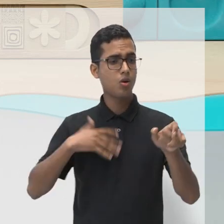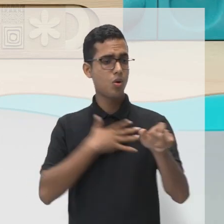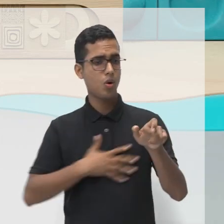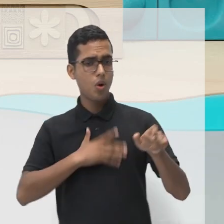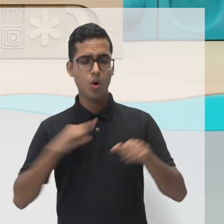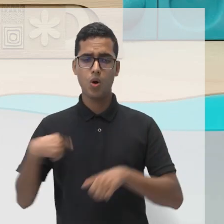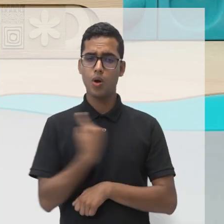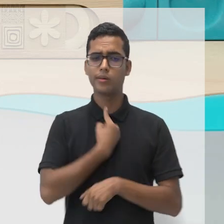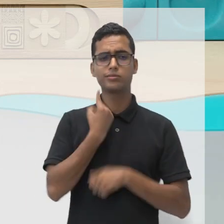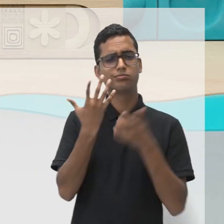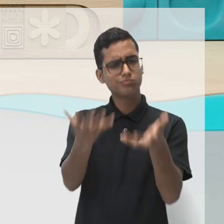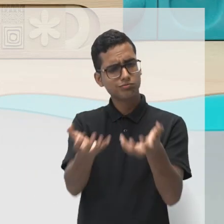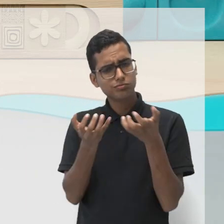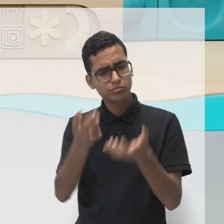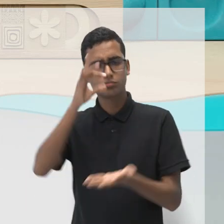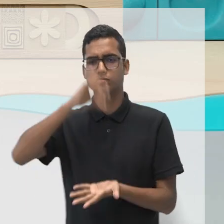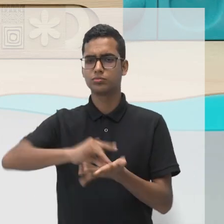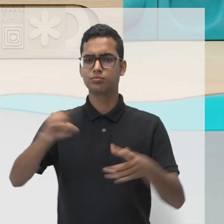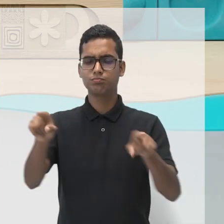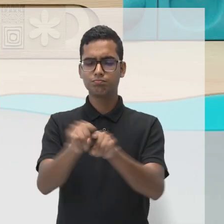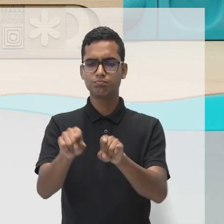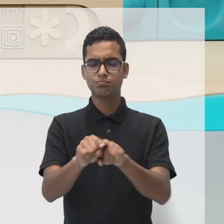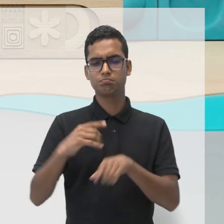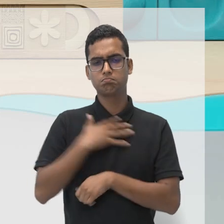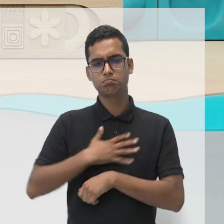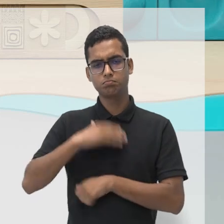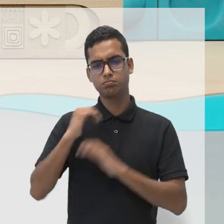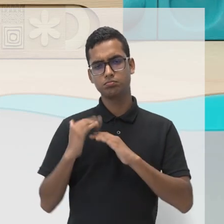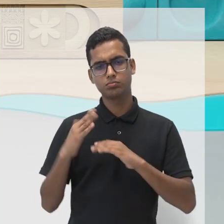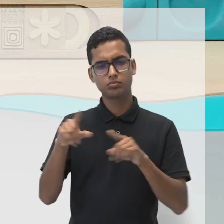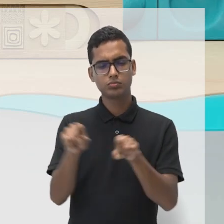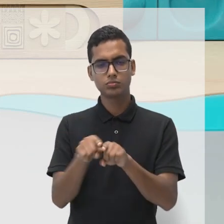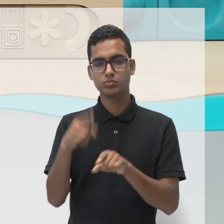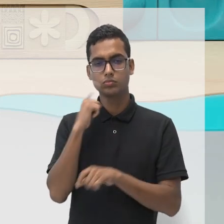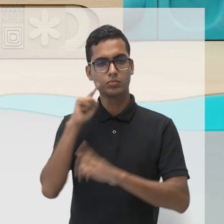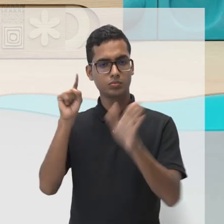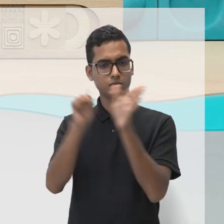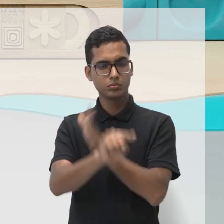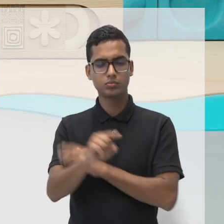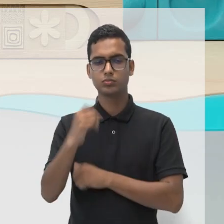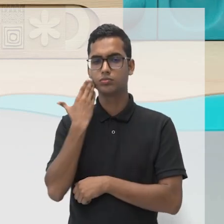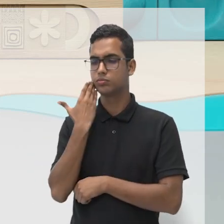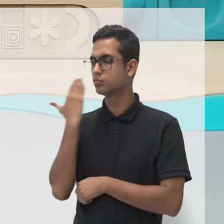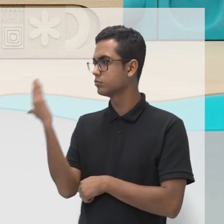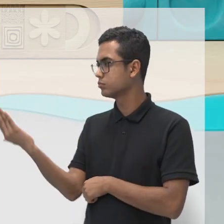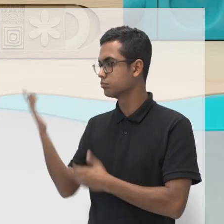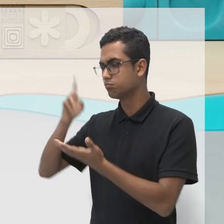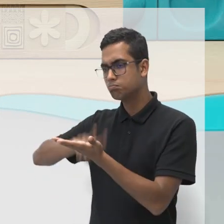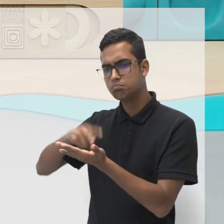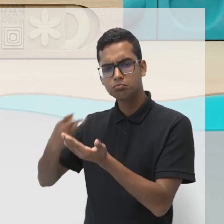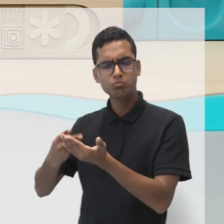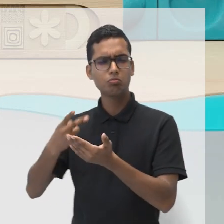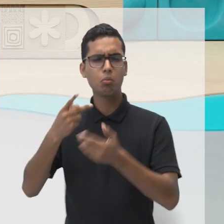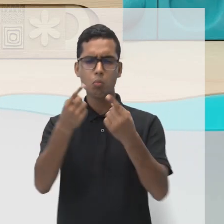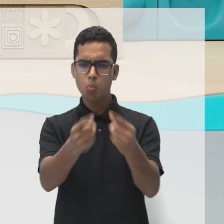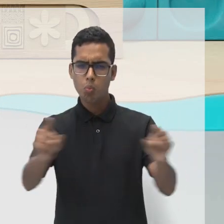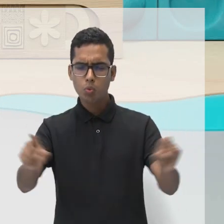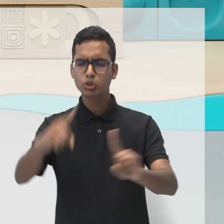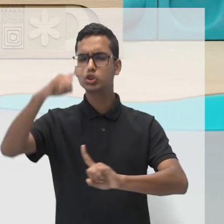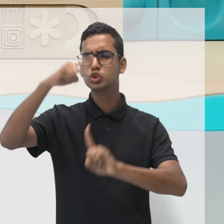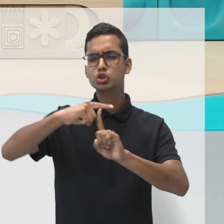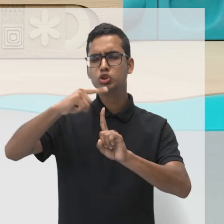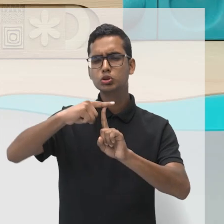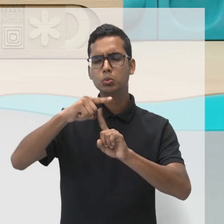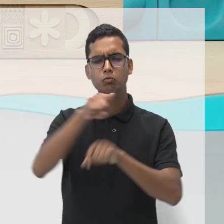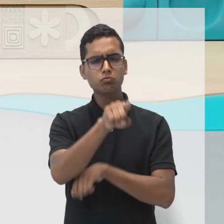indivíduos gostam, nós gostamos, nosso interlocutor gosta. Essa perguntinha aqui, ó, what kind of music do you like? Que tipo de música você